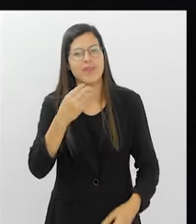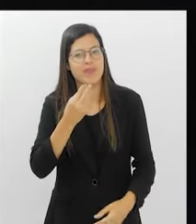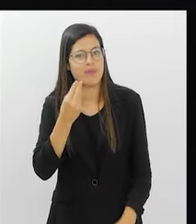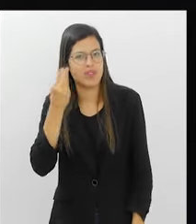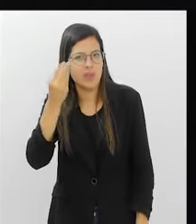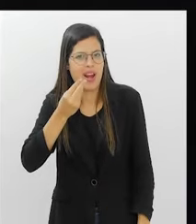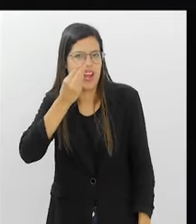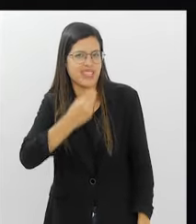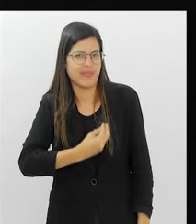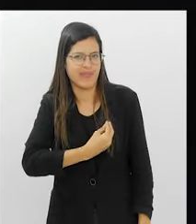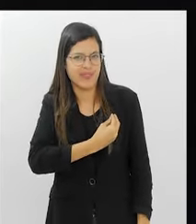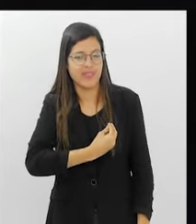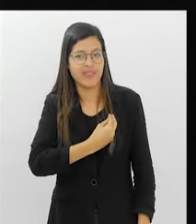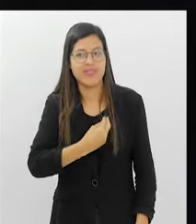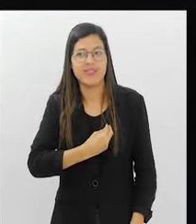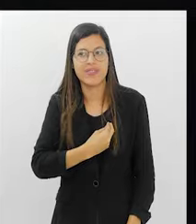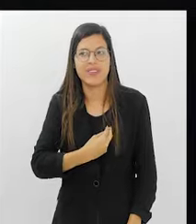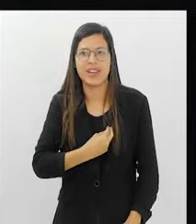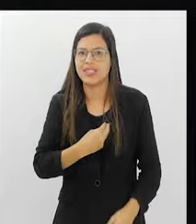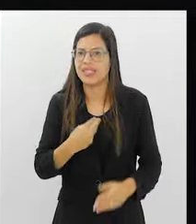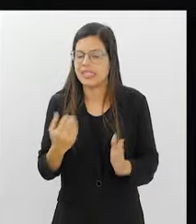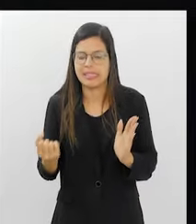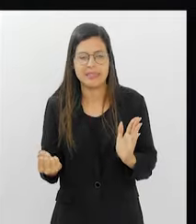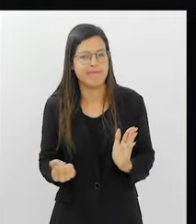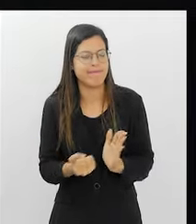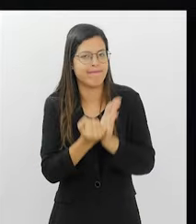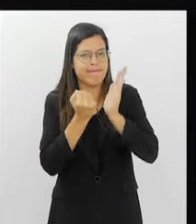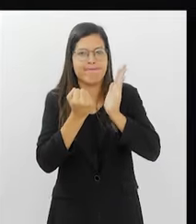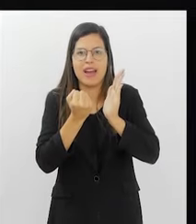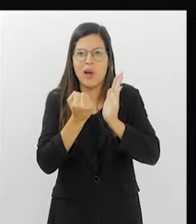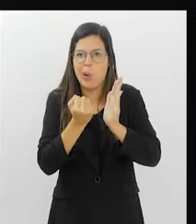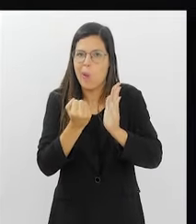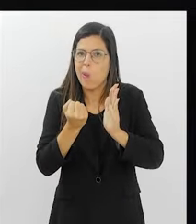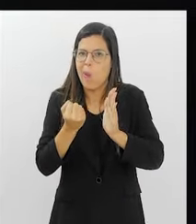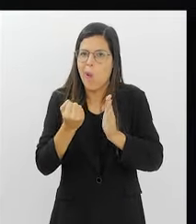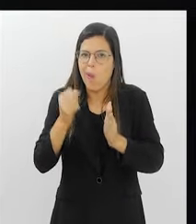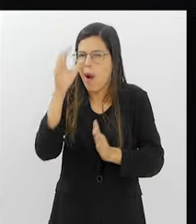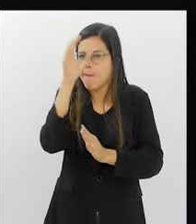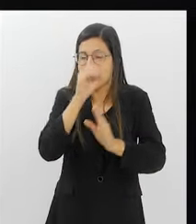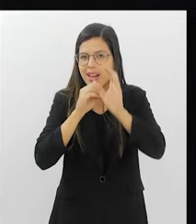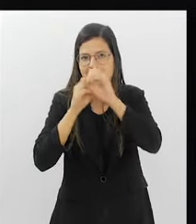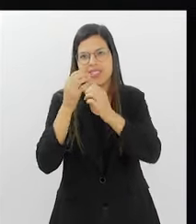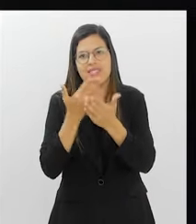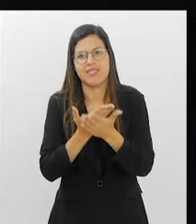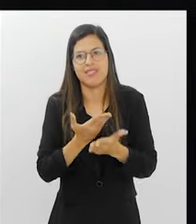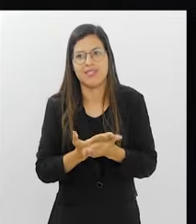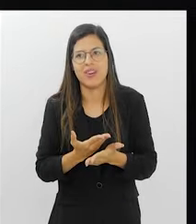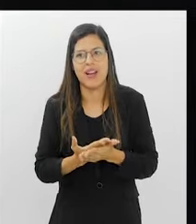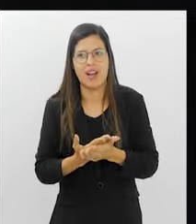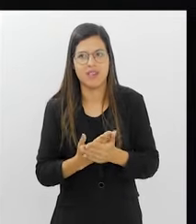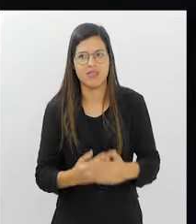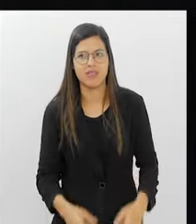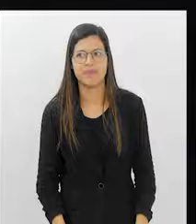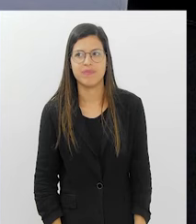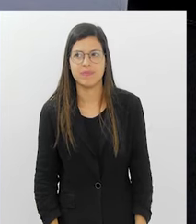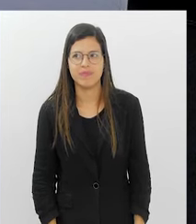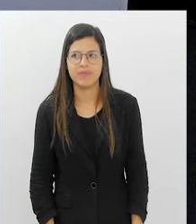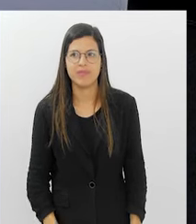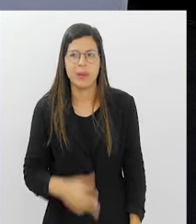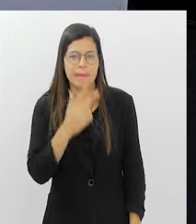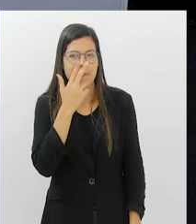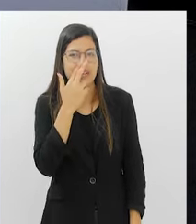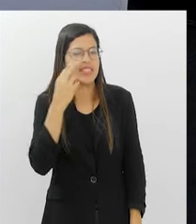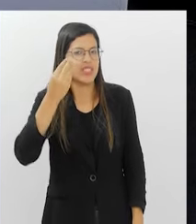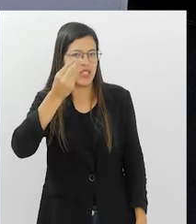foram vivências assim marcadas pro resto da minha vida uma aula sabe acho que são rgo neg assim são riscos que